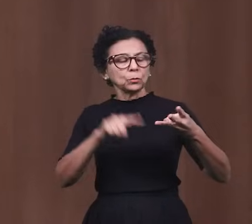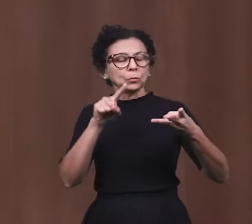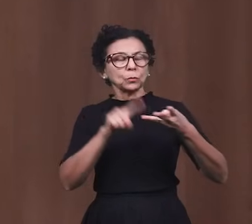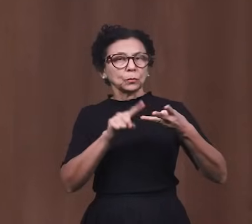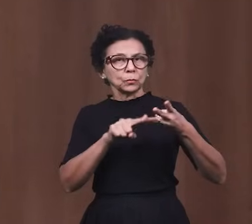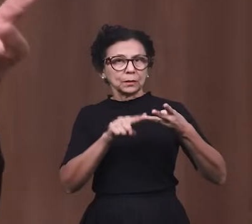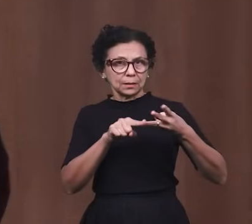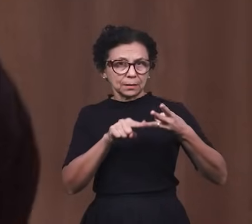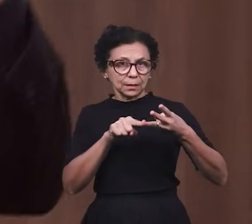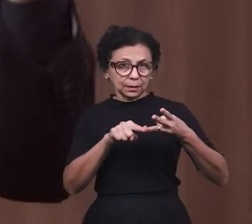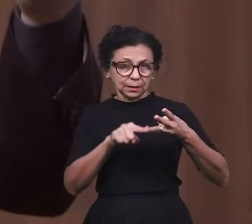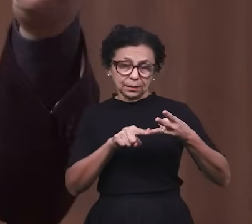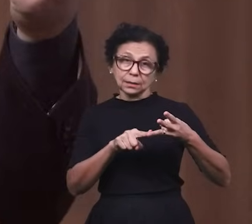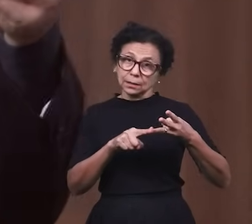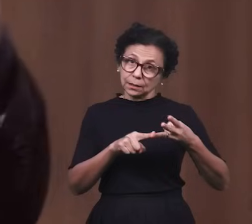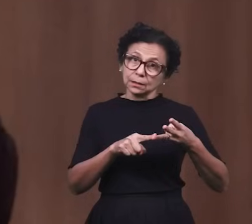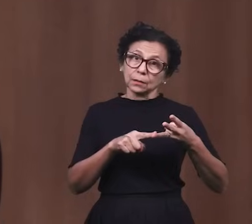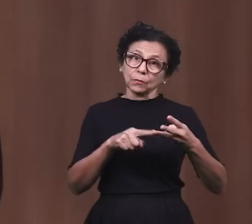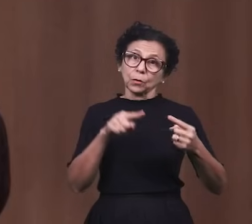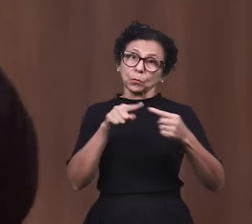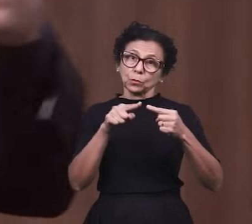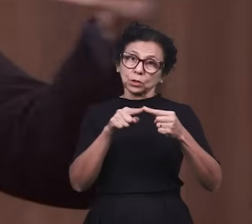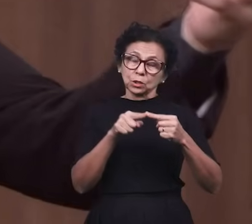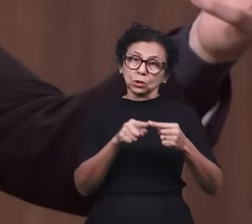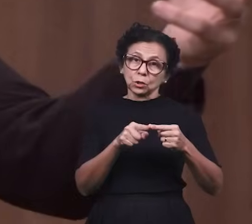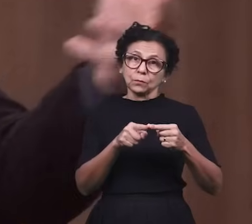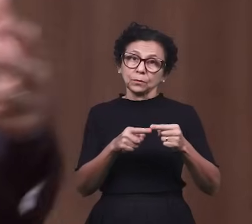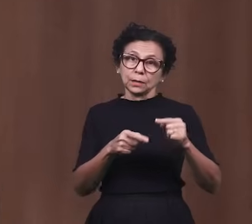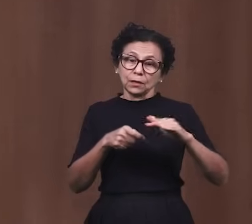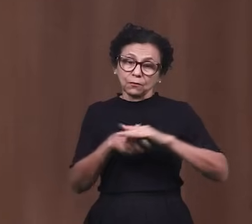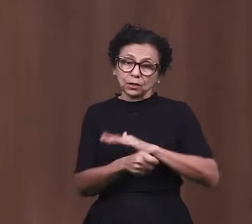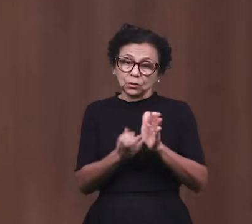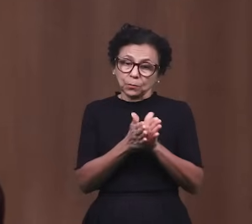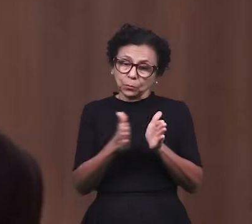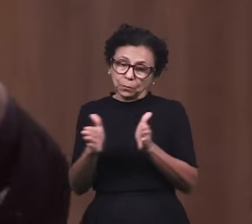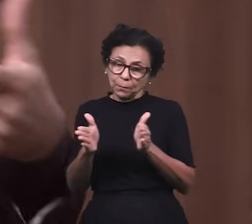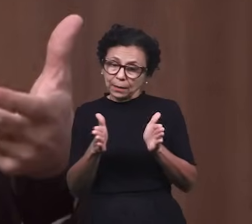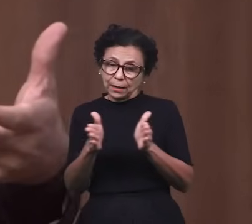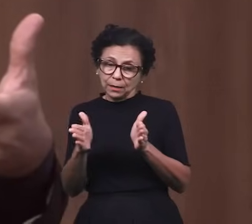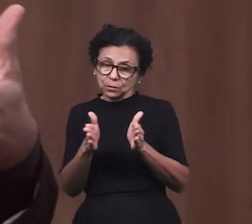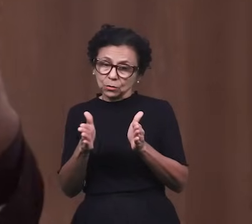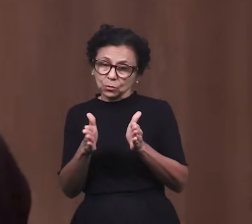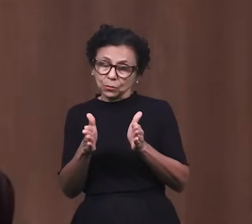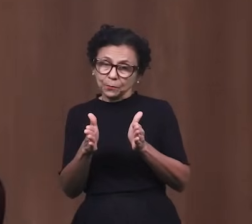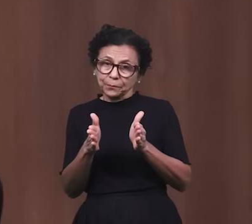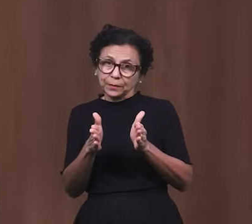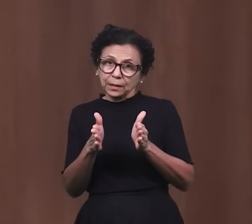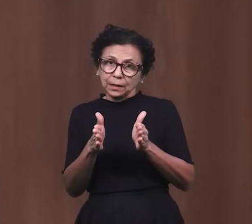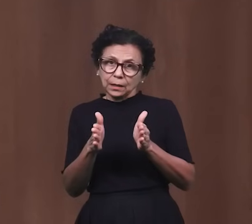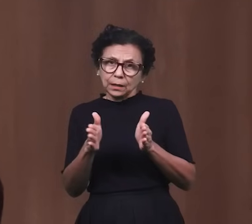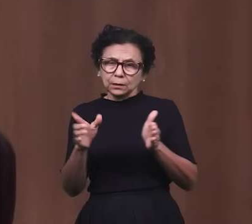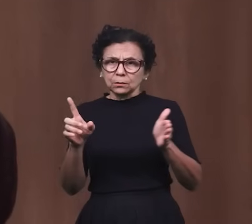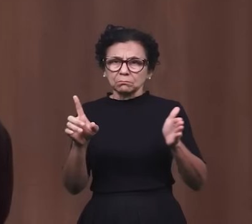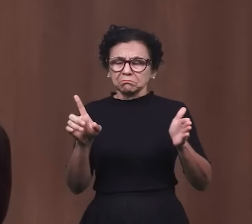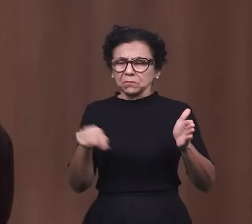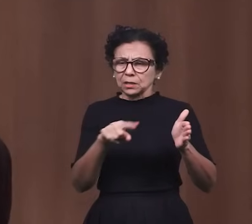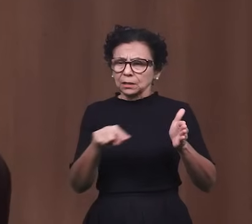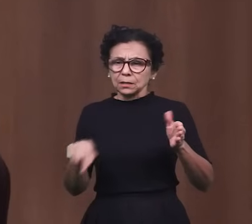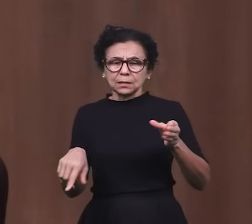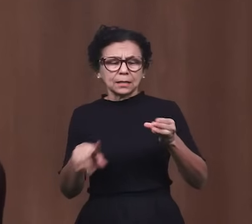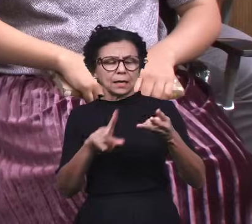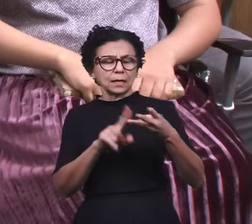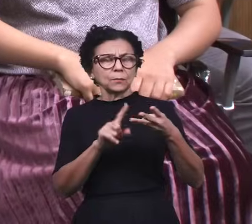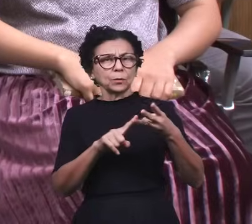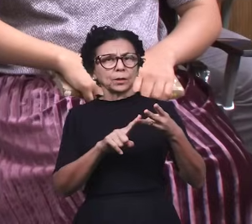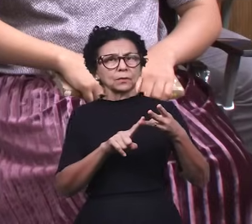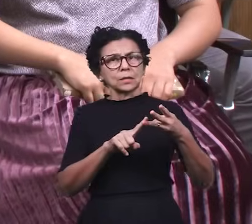você quiser, é um objetivo de longo prazo, então você tem que manter ele por um prazo maior, então você abre mão da liquidez para justamente obter uma